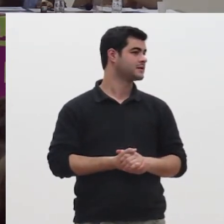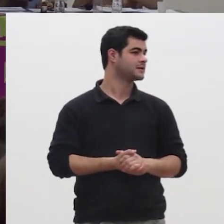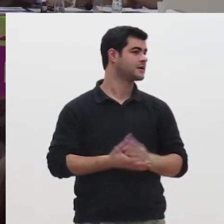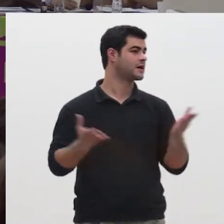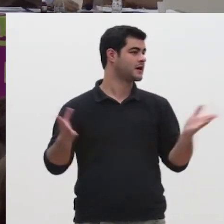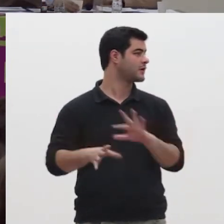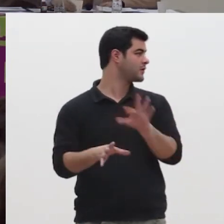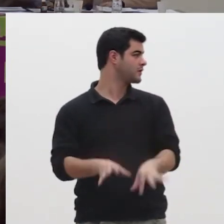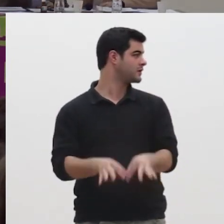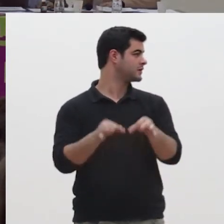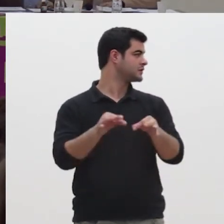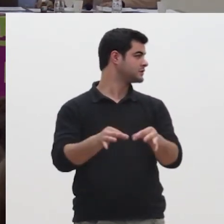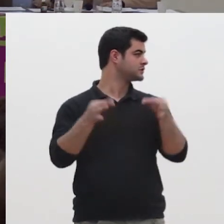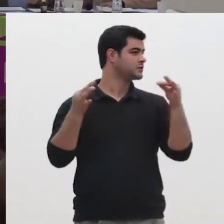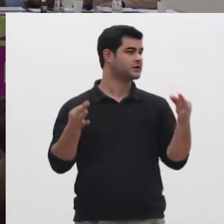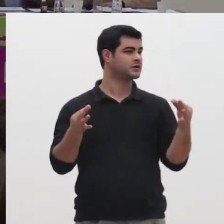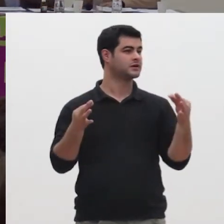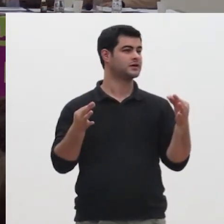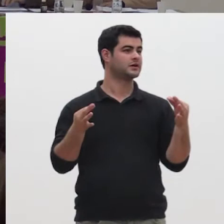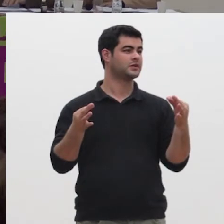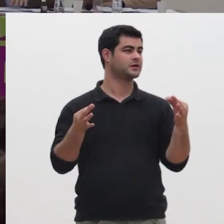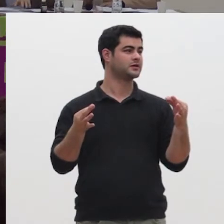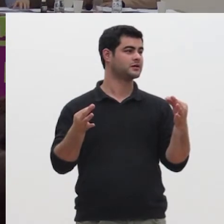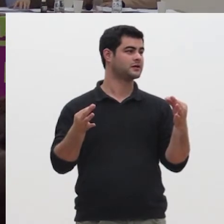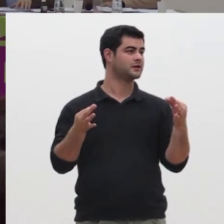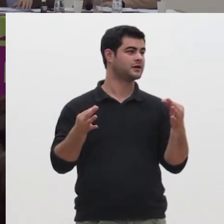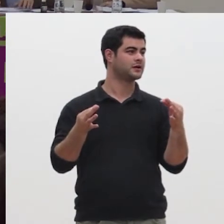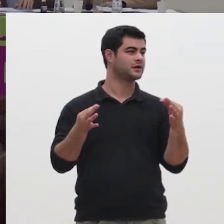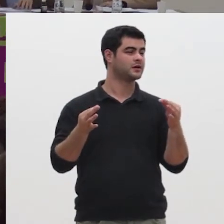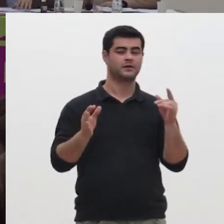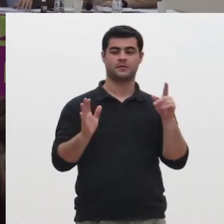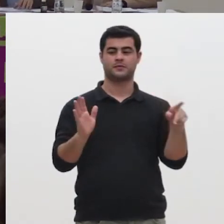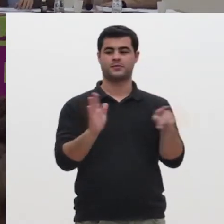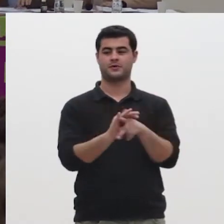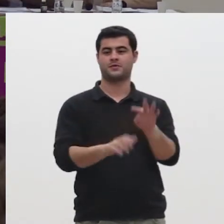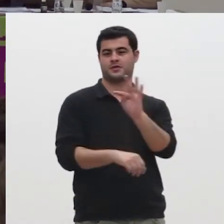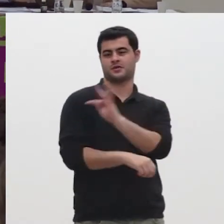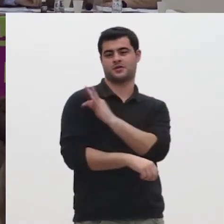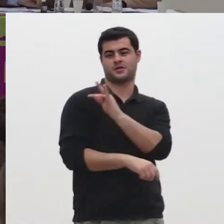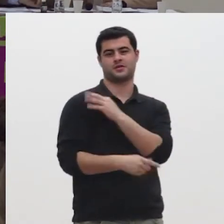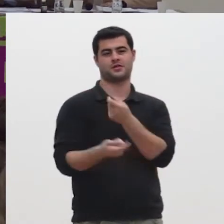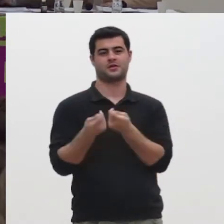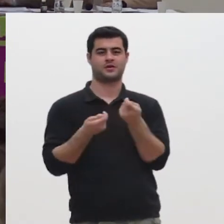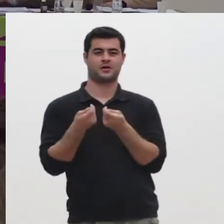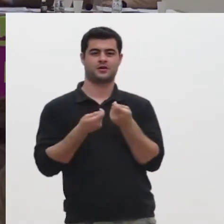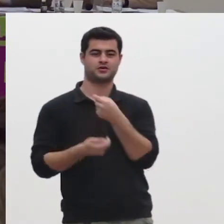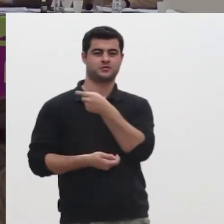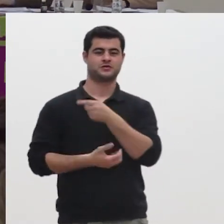Fazer o sorteio da pergunta dos técnicos administrativos.